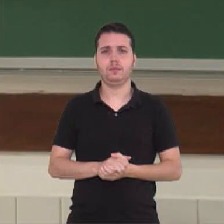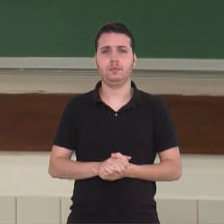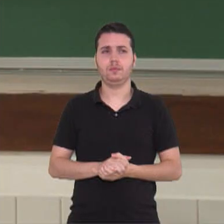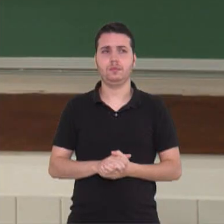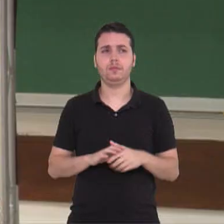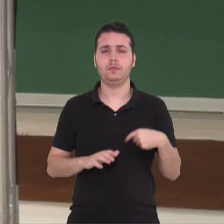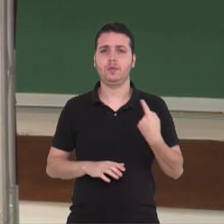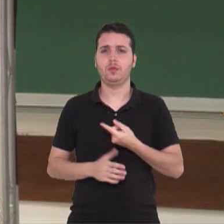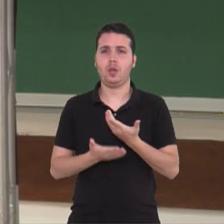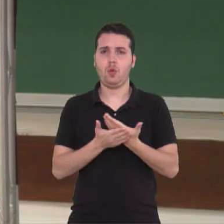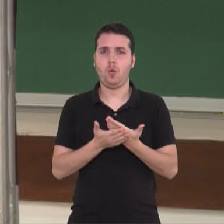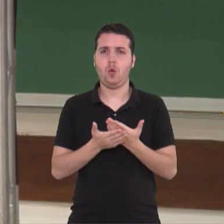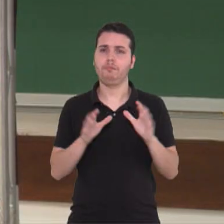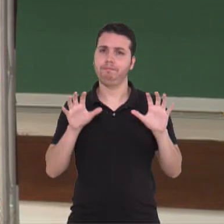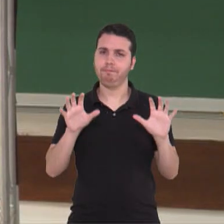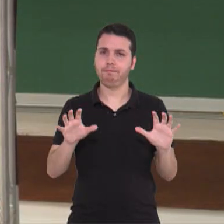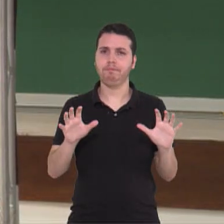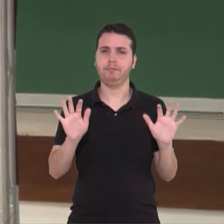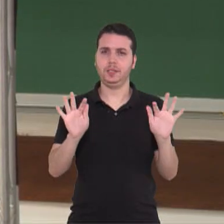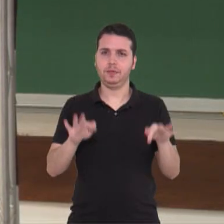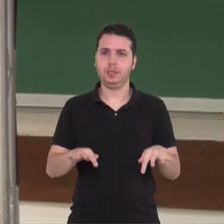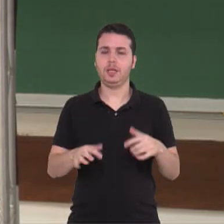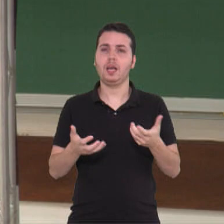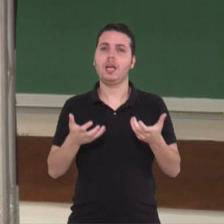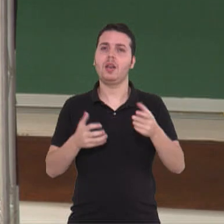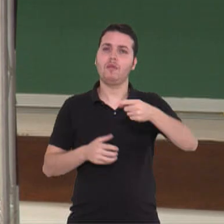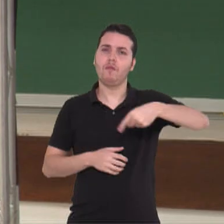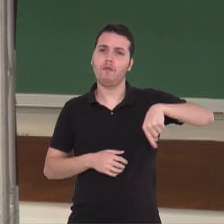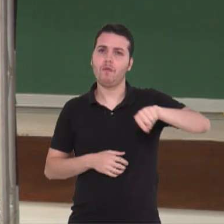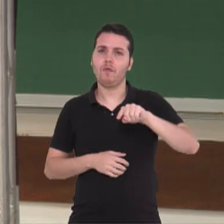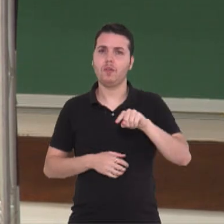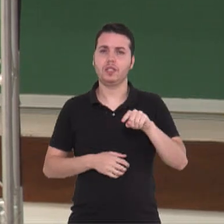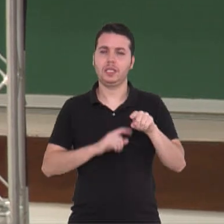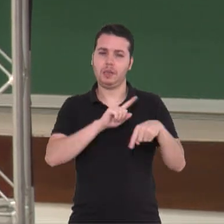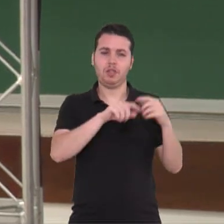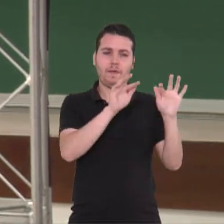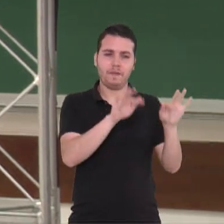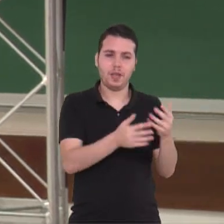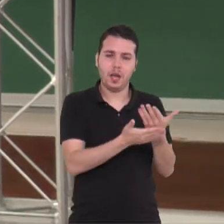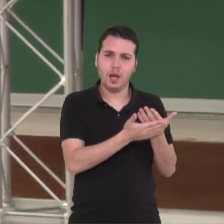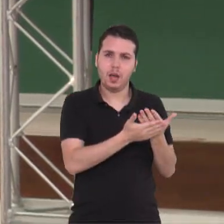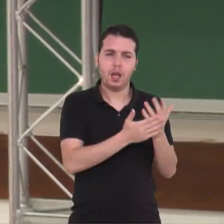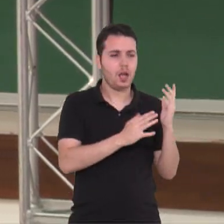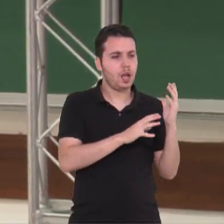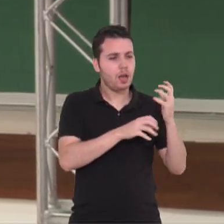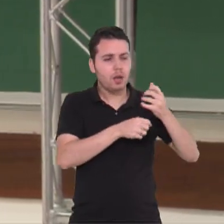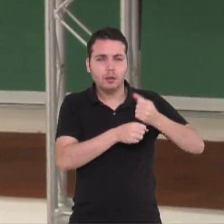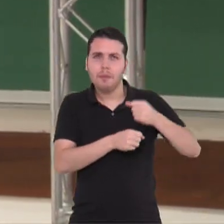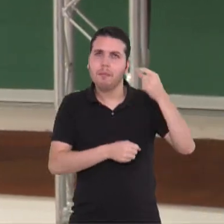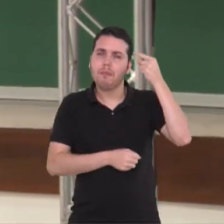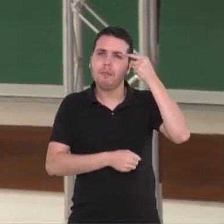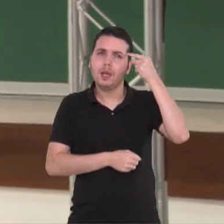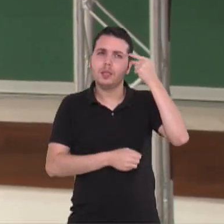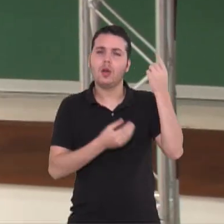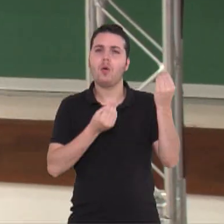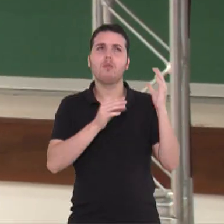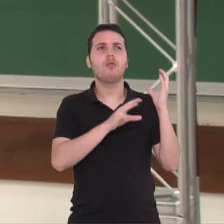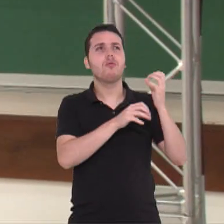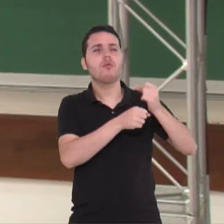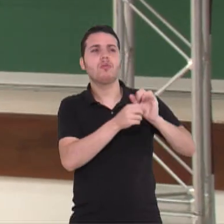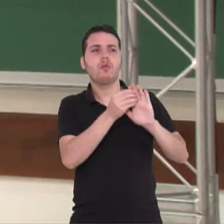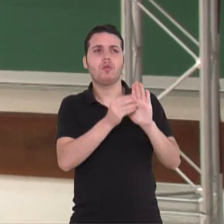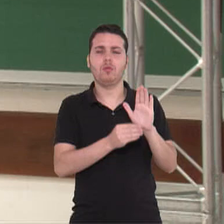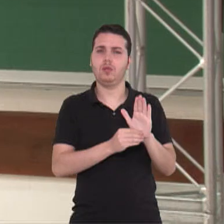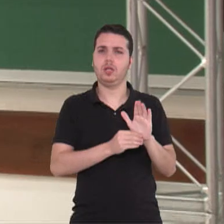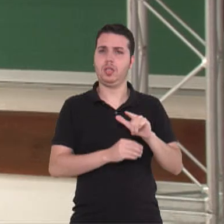Nossa aula por hoje é isso. Eu quero que vocês, depois que acabe a aula, sempre retomem, pensem que tem que retomar o conteúdo, e